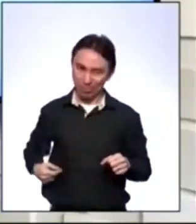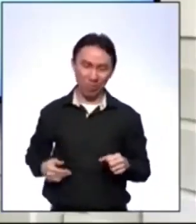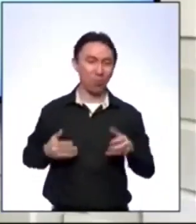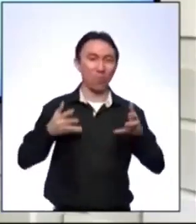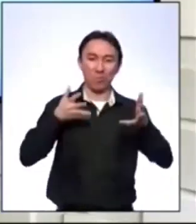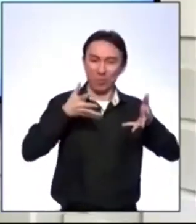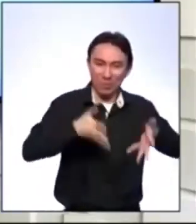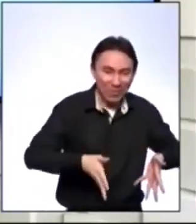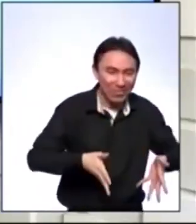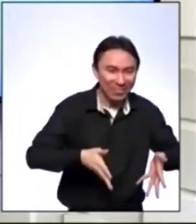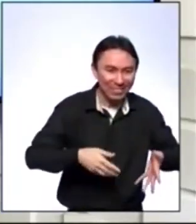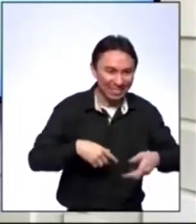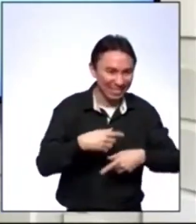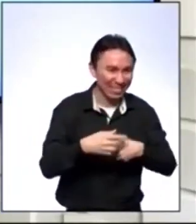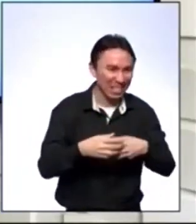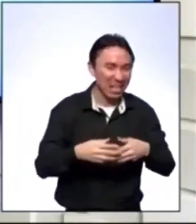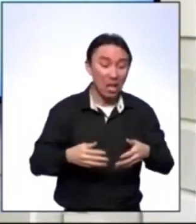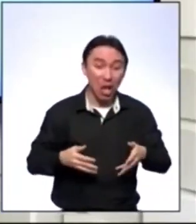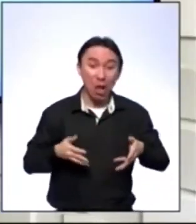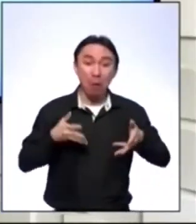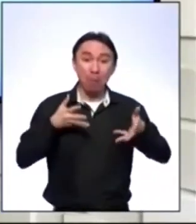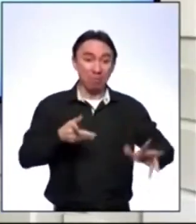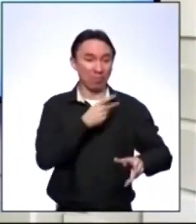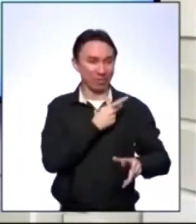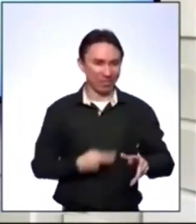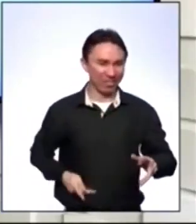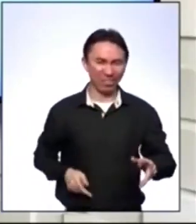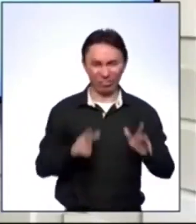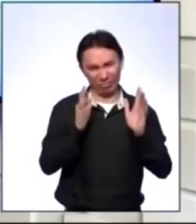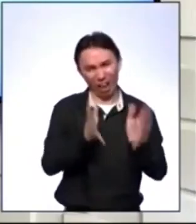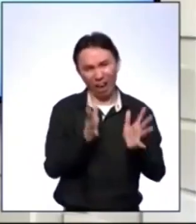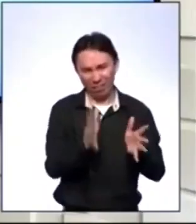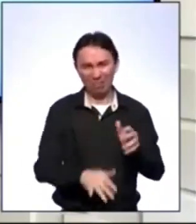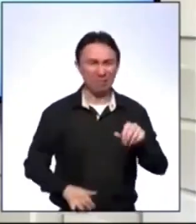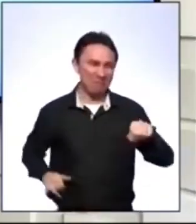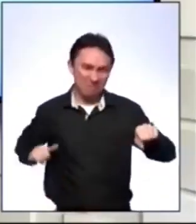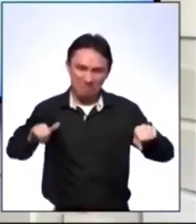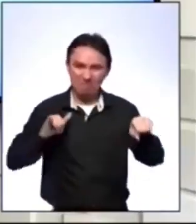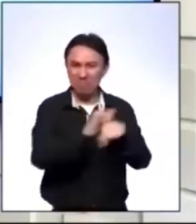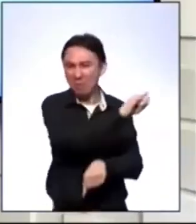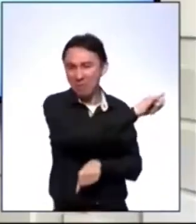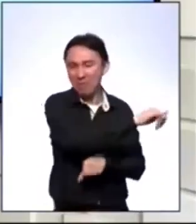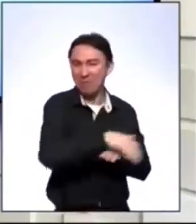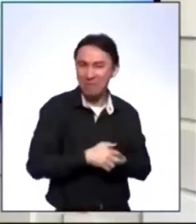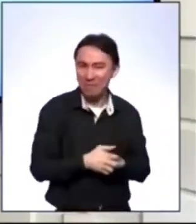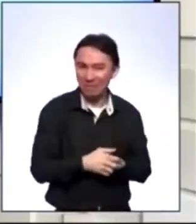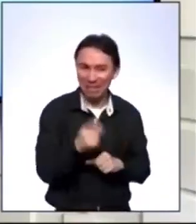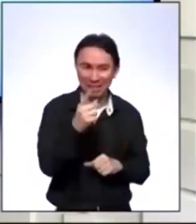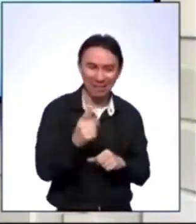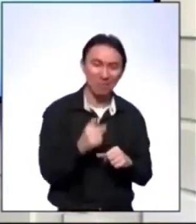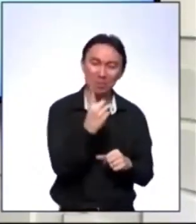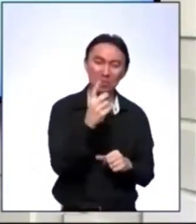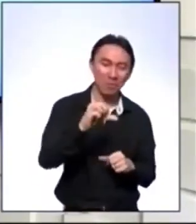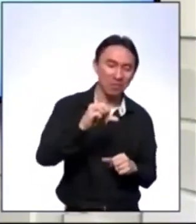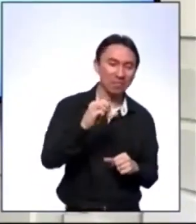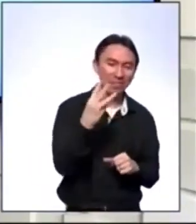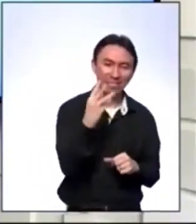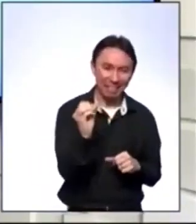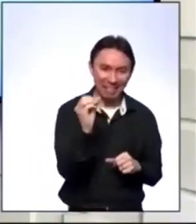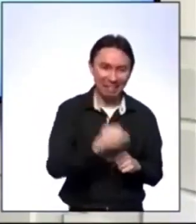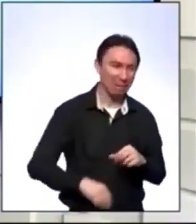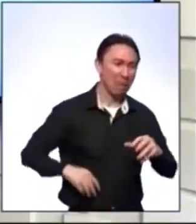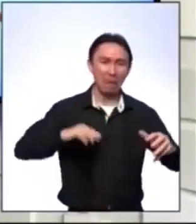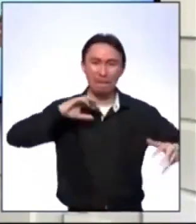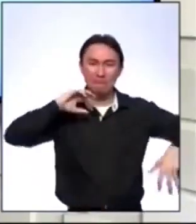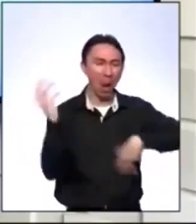branco, aliás, a ascensão dele já é um golpe, né? Chamada Revolução de 30, que ele foi galgado ao poder pela ação dos tenentes,